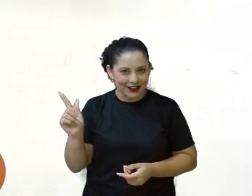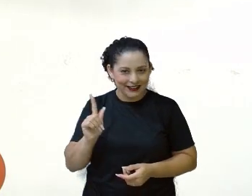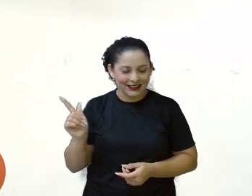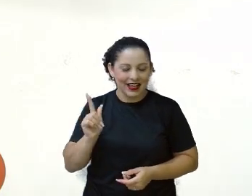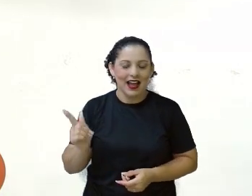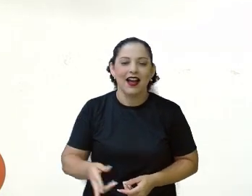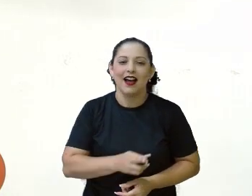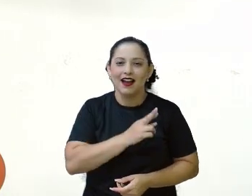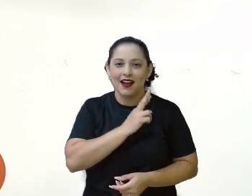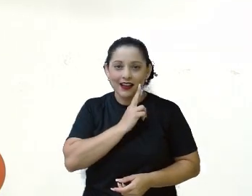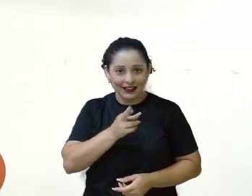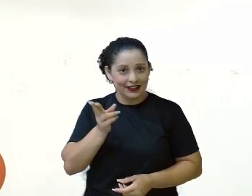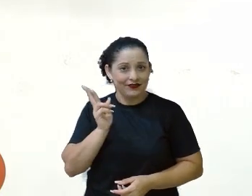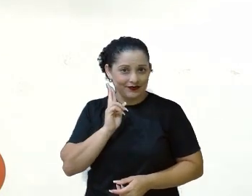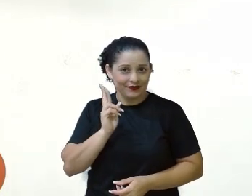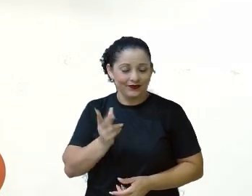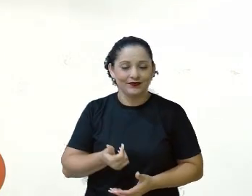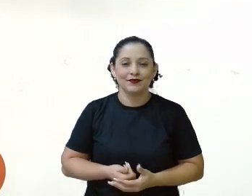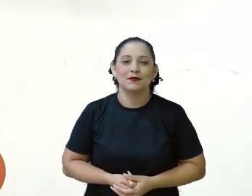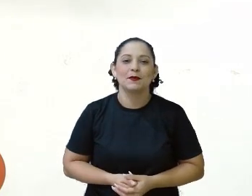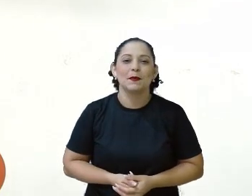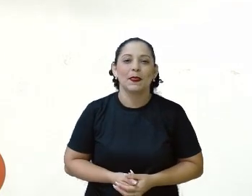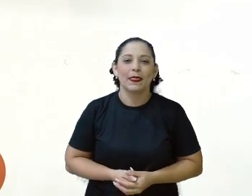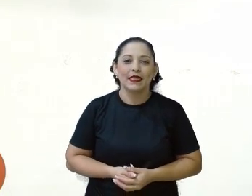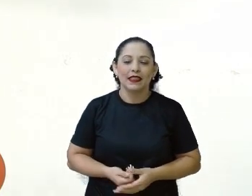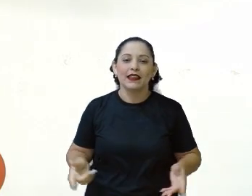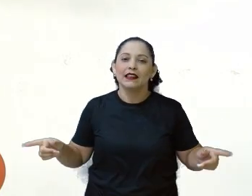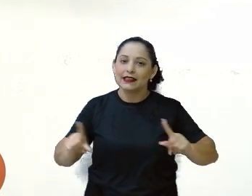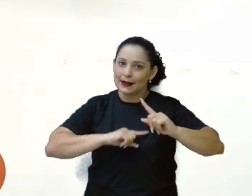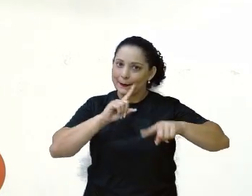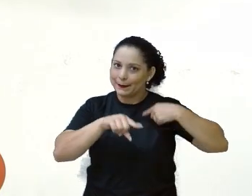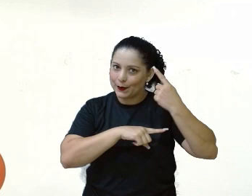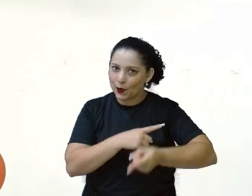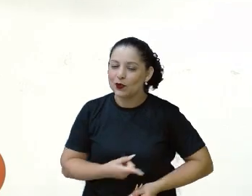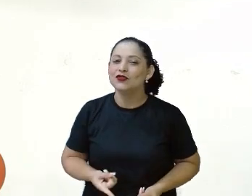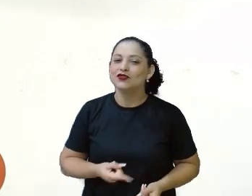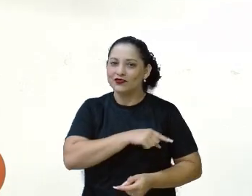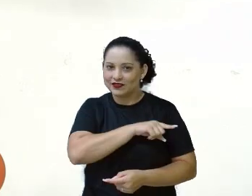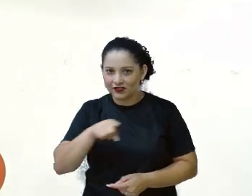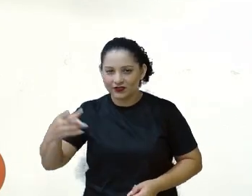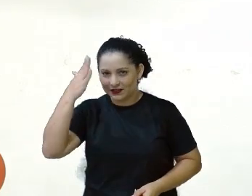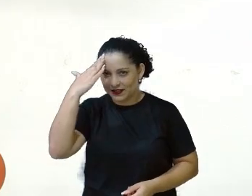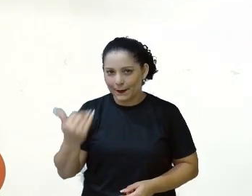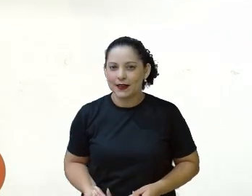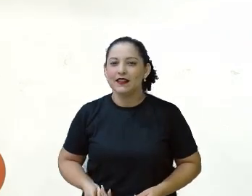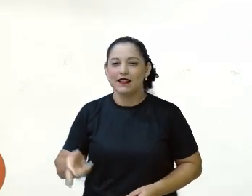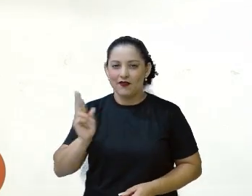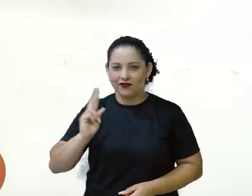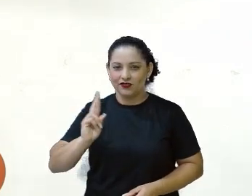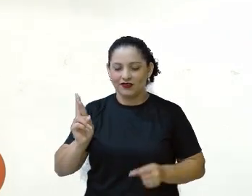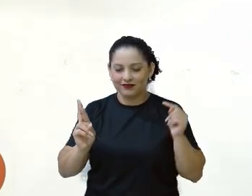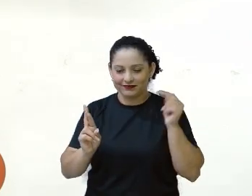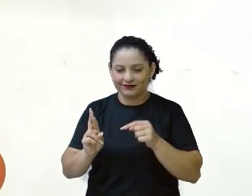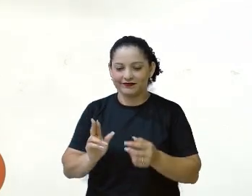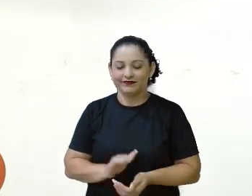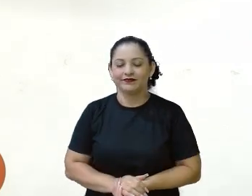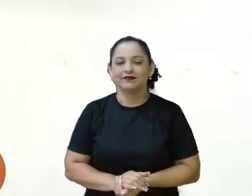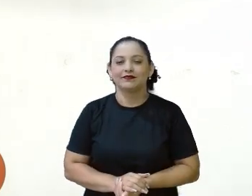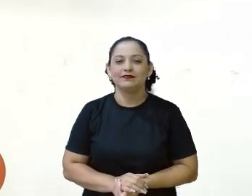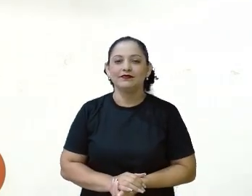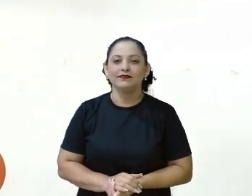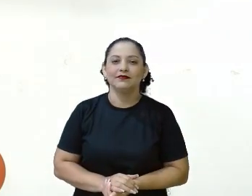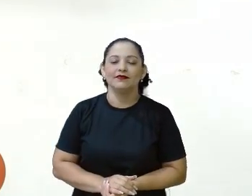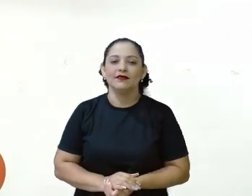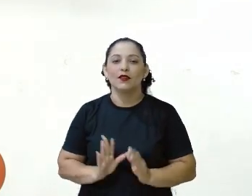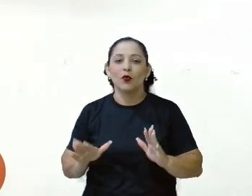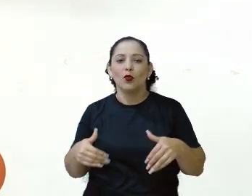de alimentação saudável para falar um pouco desse refrigerante que vocês gostam de levar. Então, quando a gente